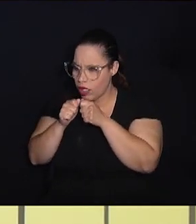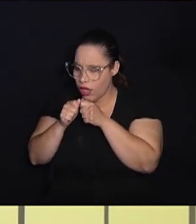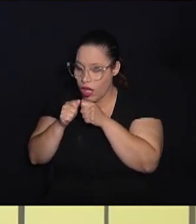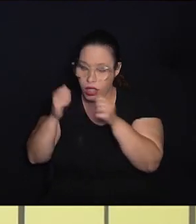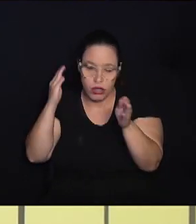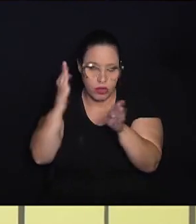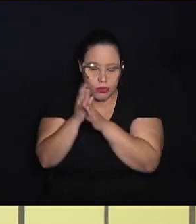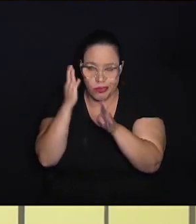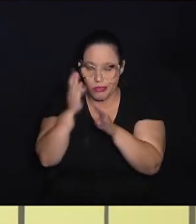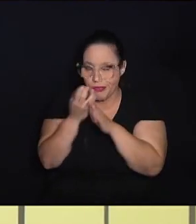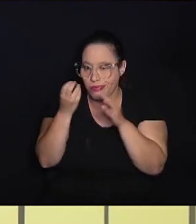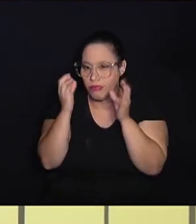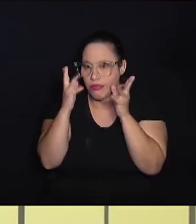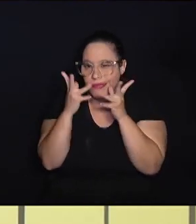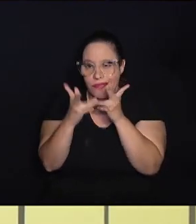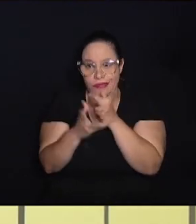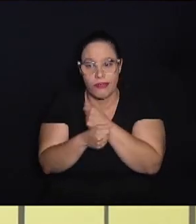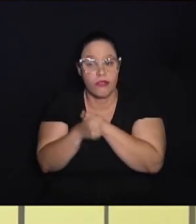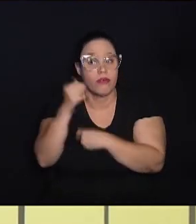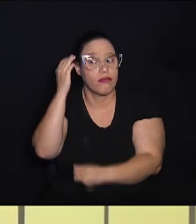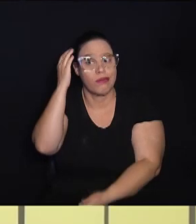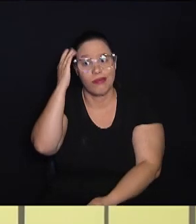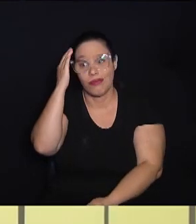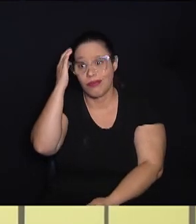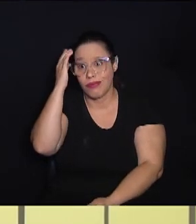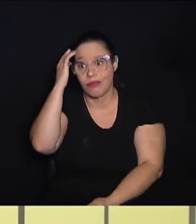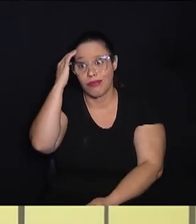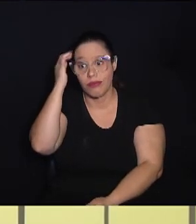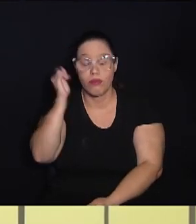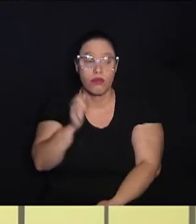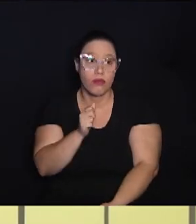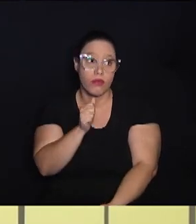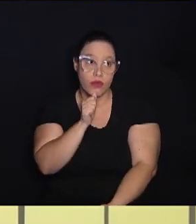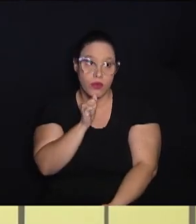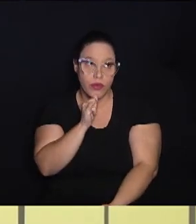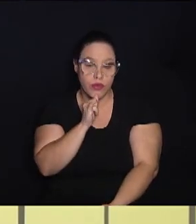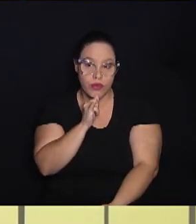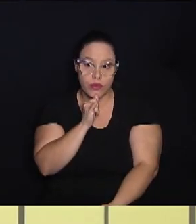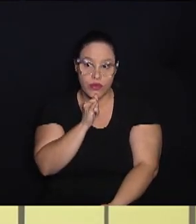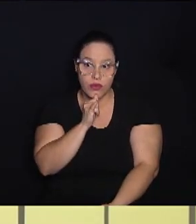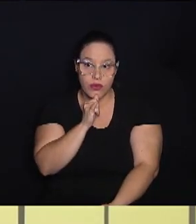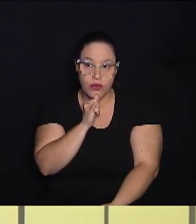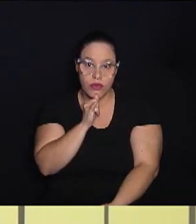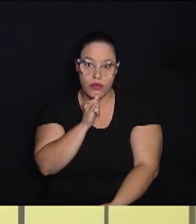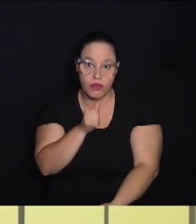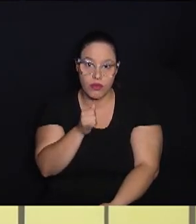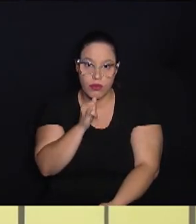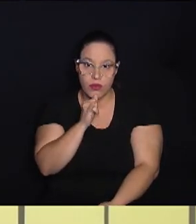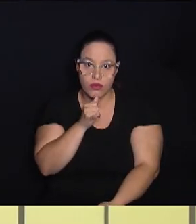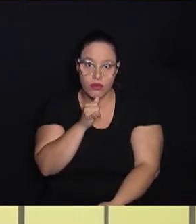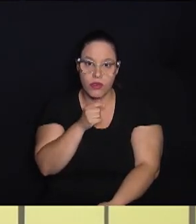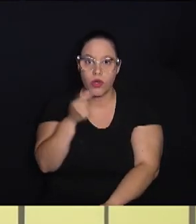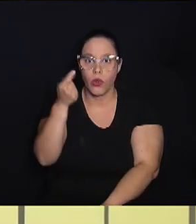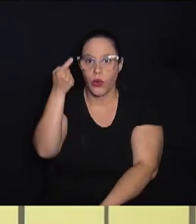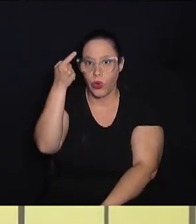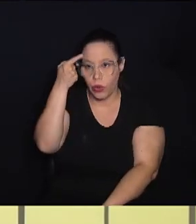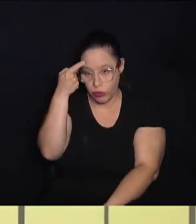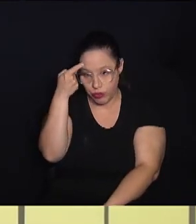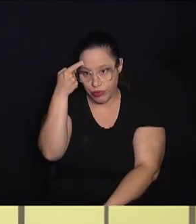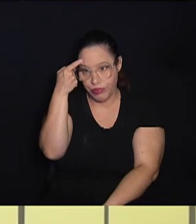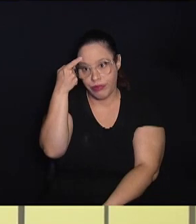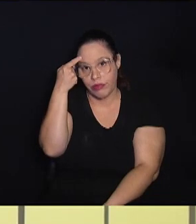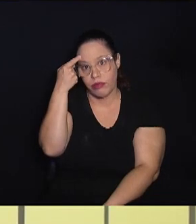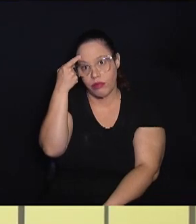magnífica Assim Que a Gente Nem tem noção um exemplo é que a gente tá na tem na nossa cabeça por conta da nossa